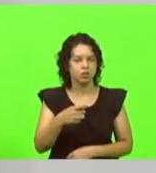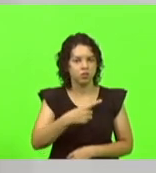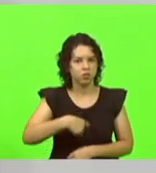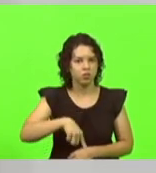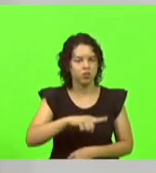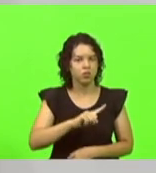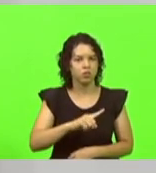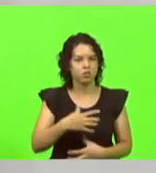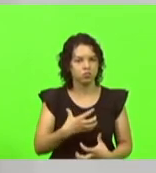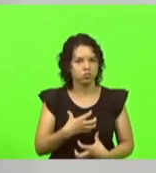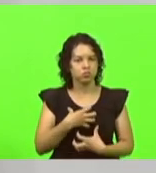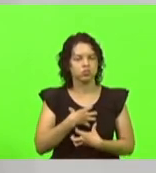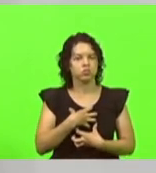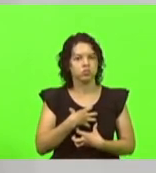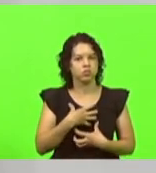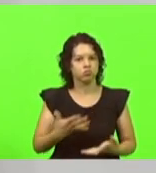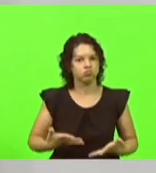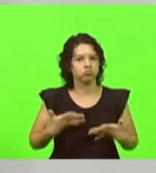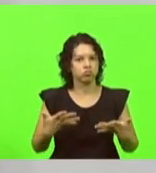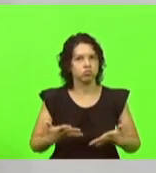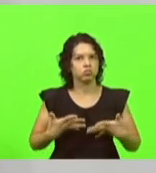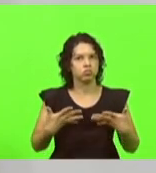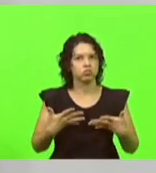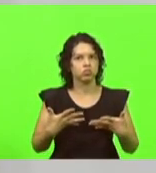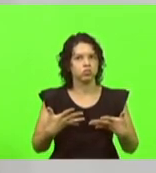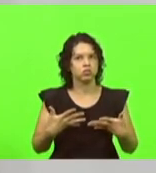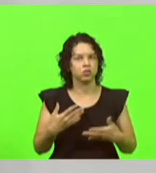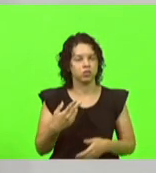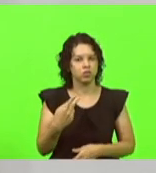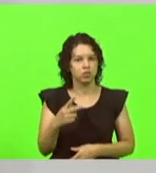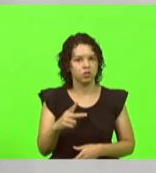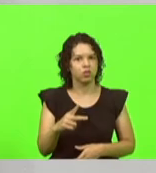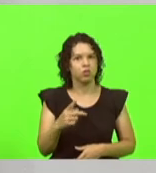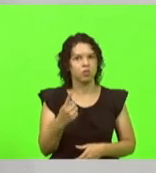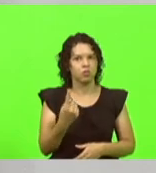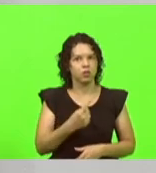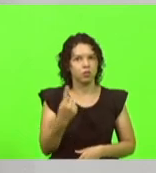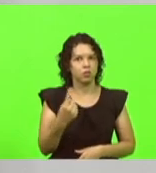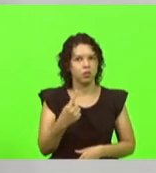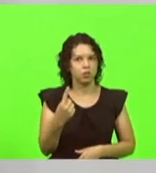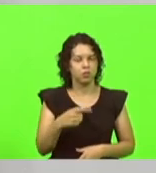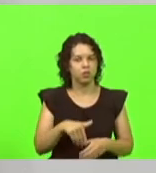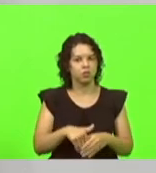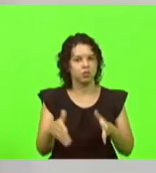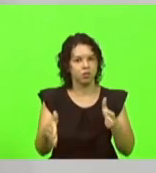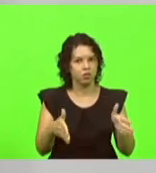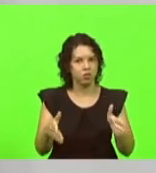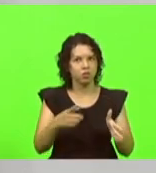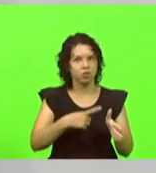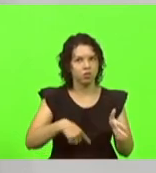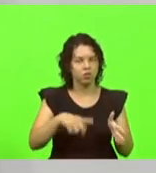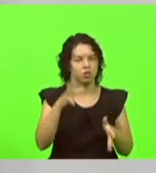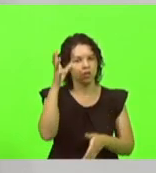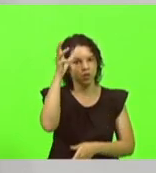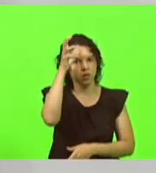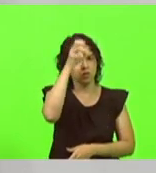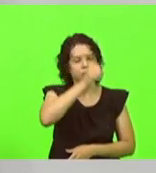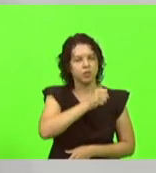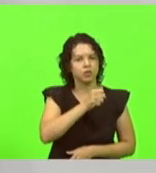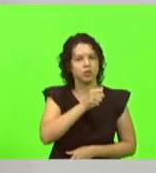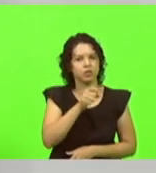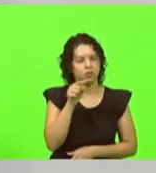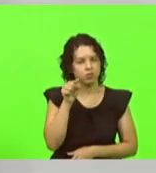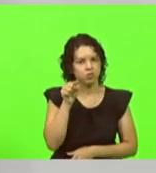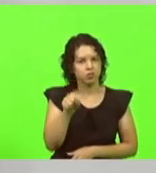alegria de estar aqui. Embora no seu primeiro mandato, temos muito que aprender e reconhecer da